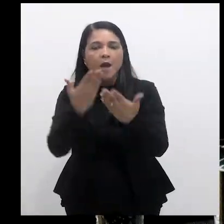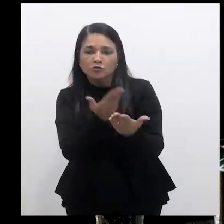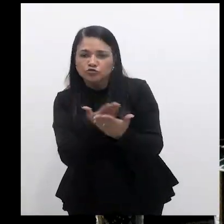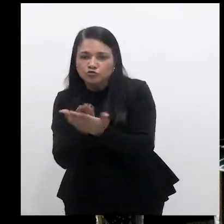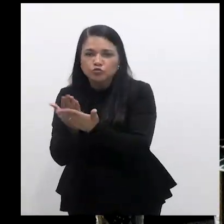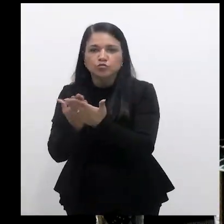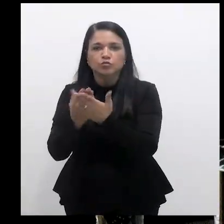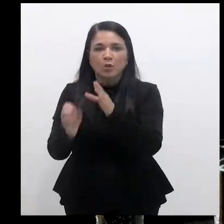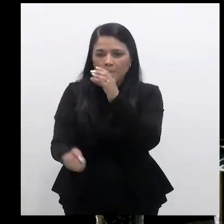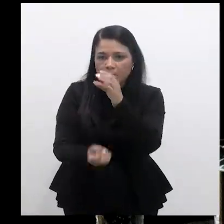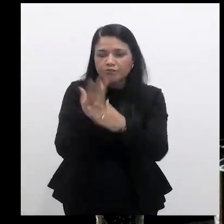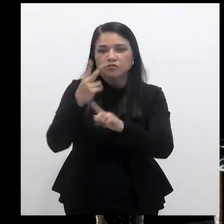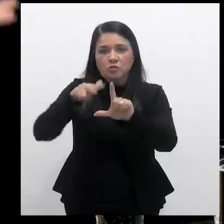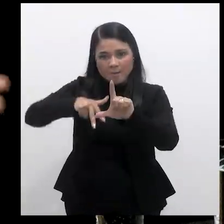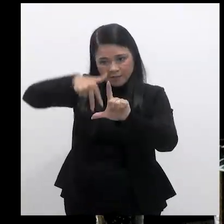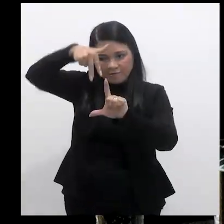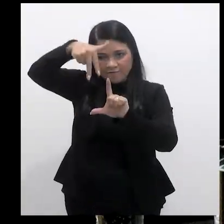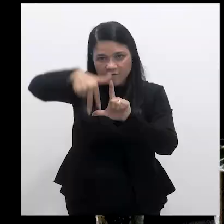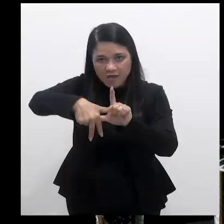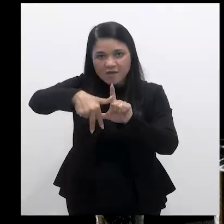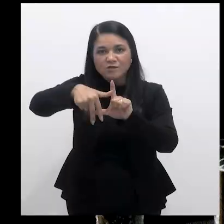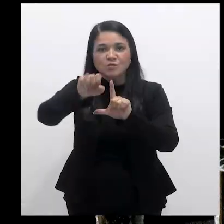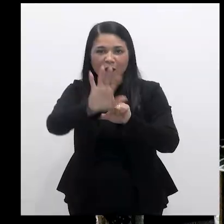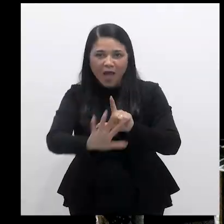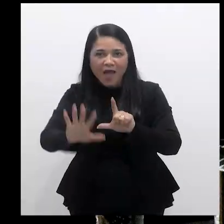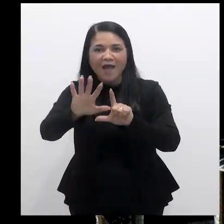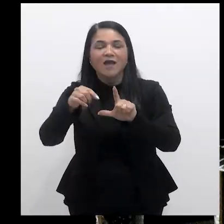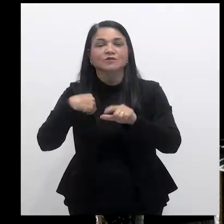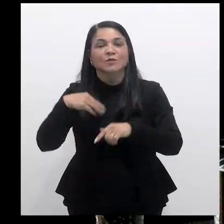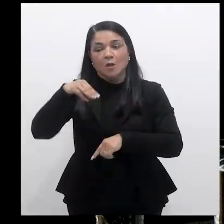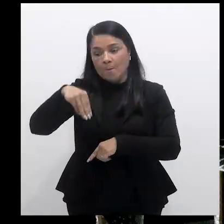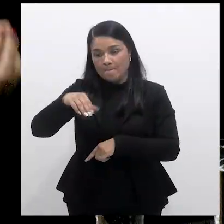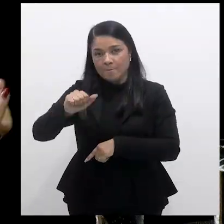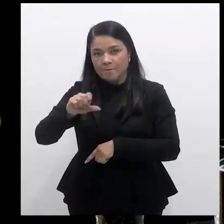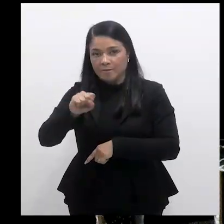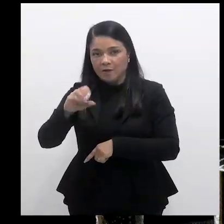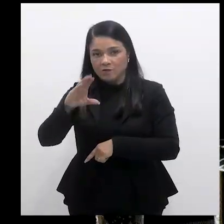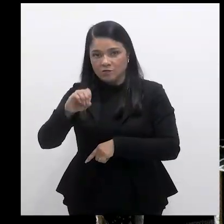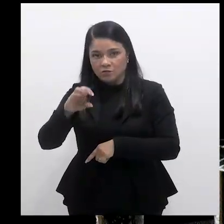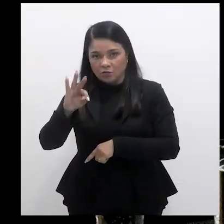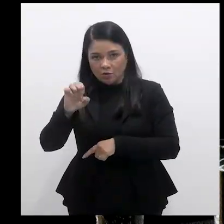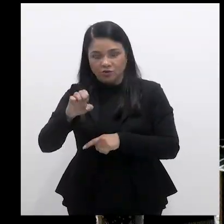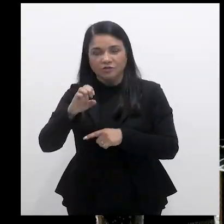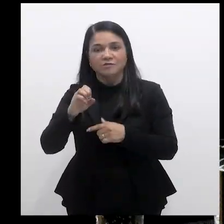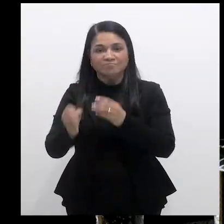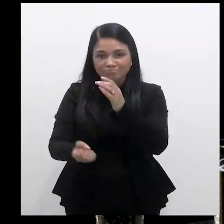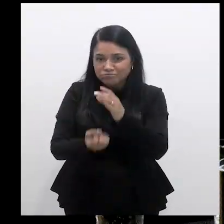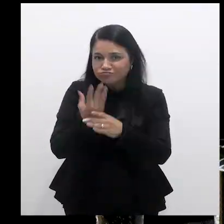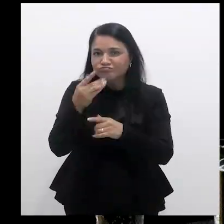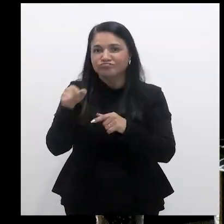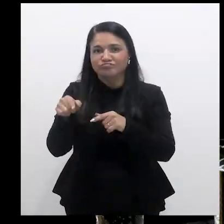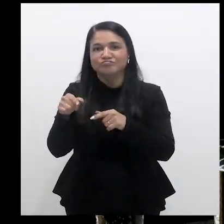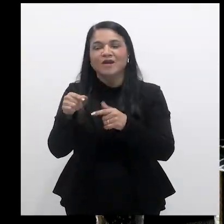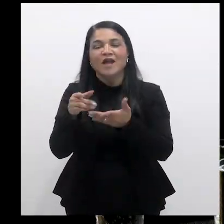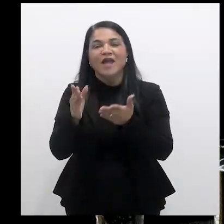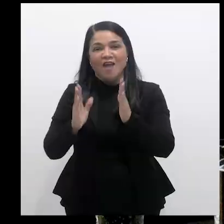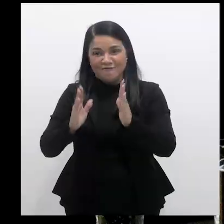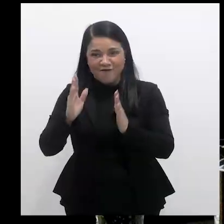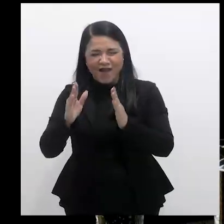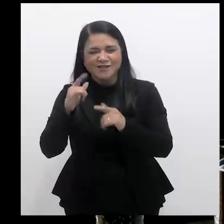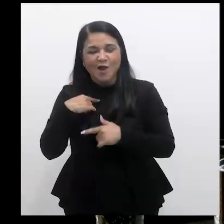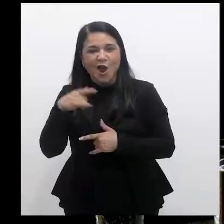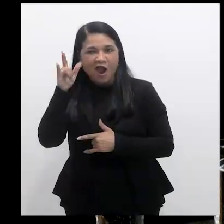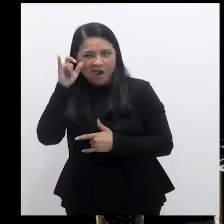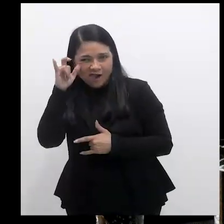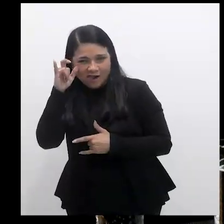desenvolvimento, esse estudo, essa criação do metaverso, essas criações do mascote, que eles estão nessa fase agora, justamente.